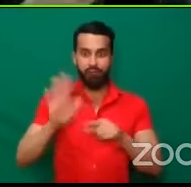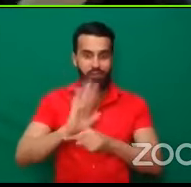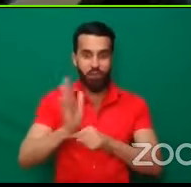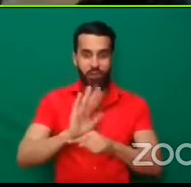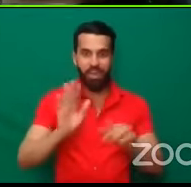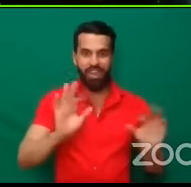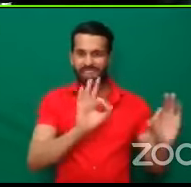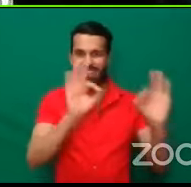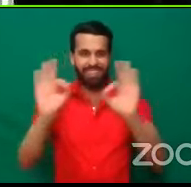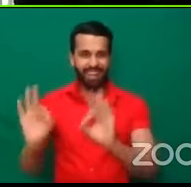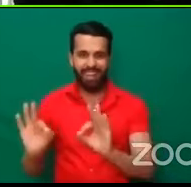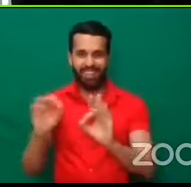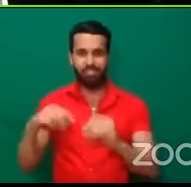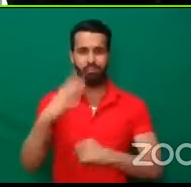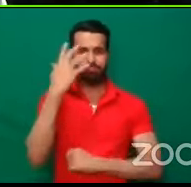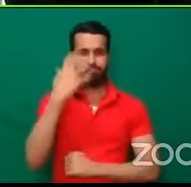começou a...